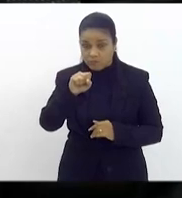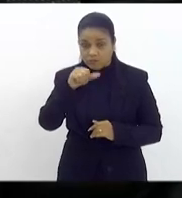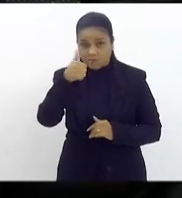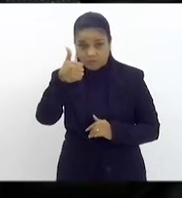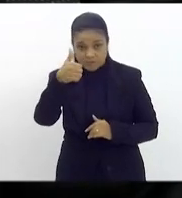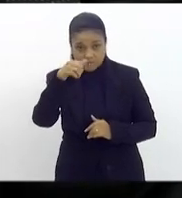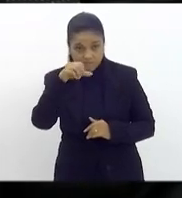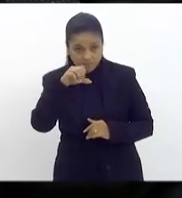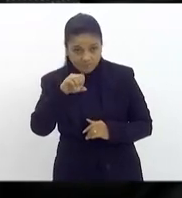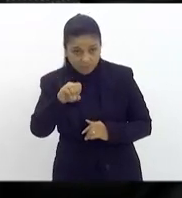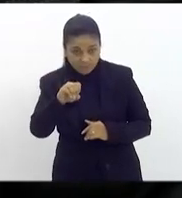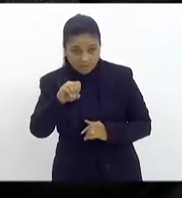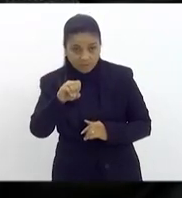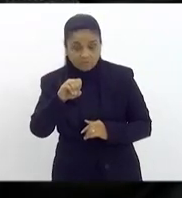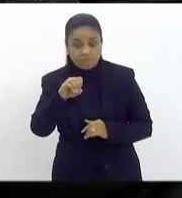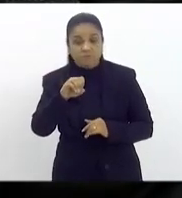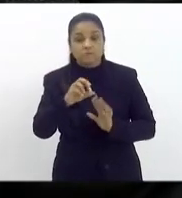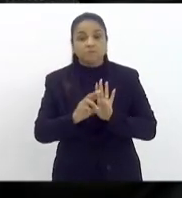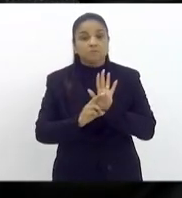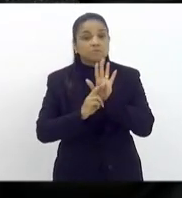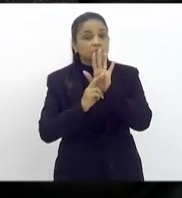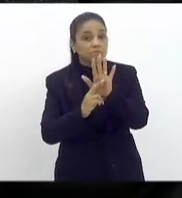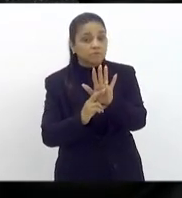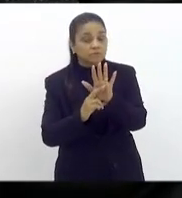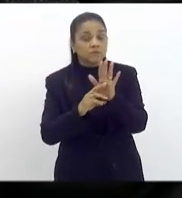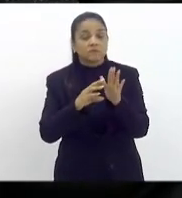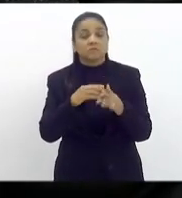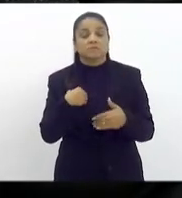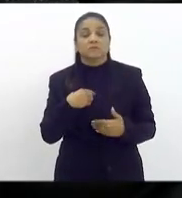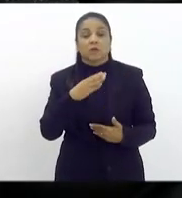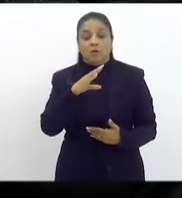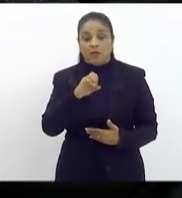9.810, ela estabelece em favor do ECAD